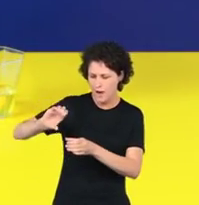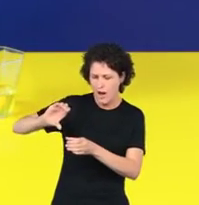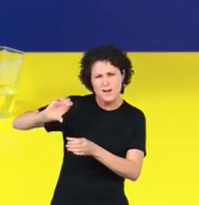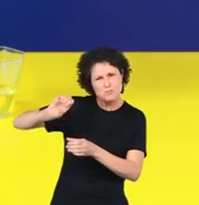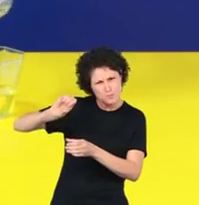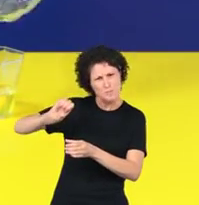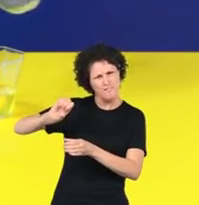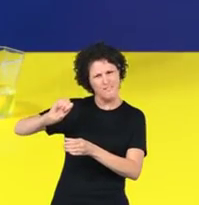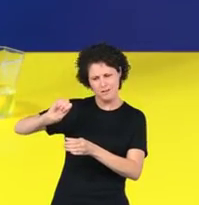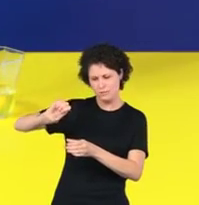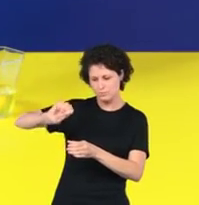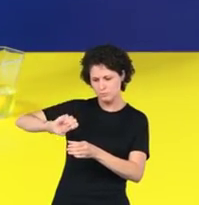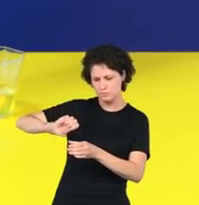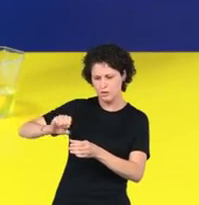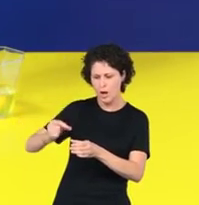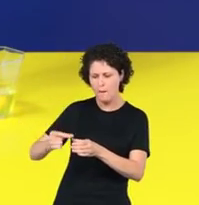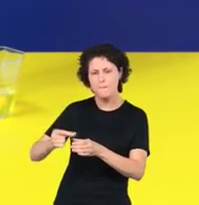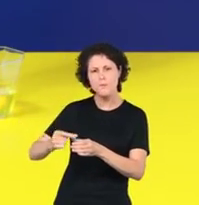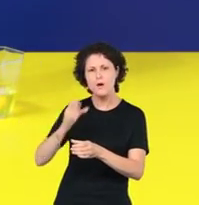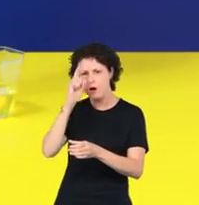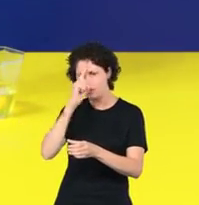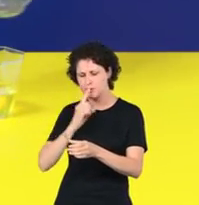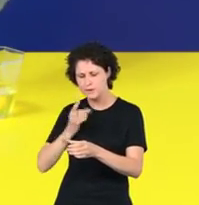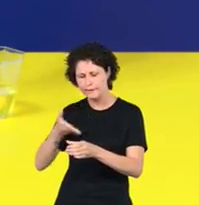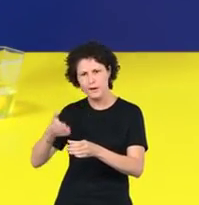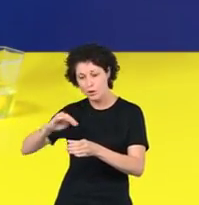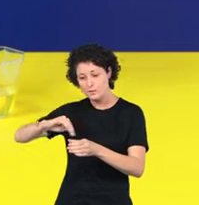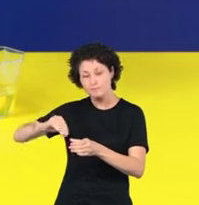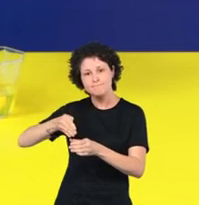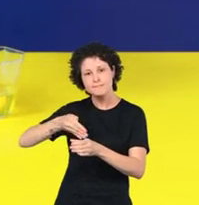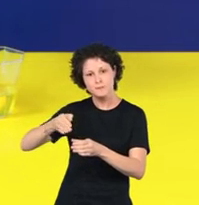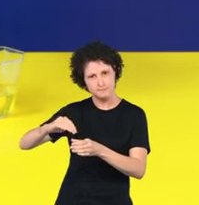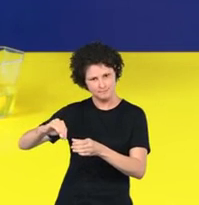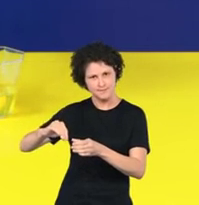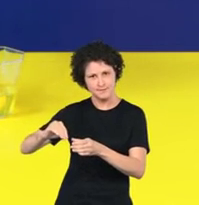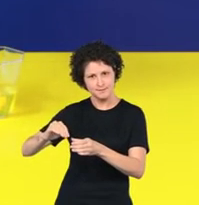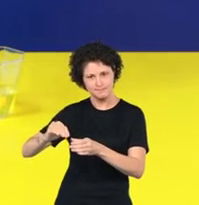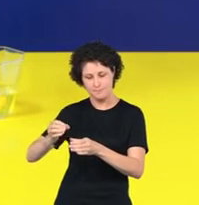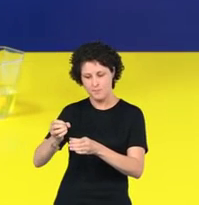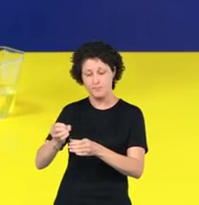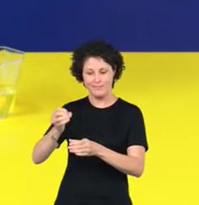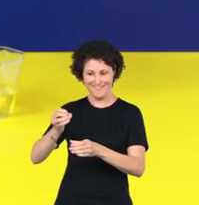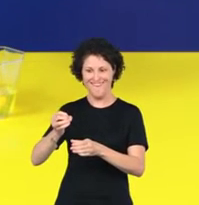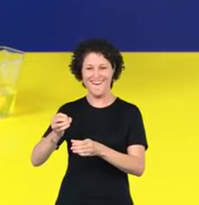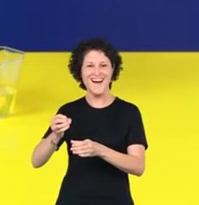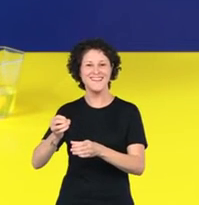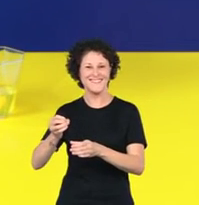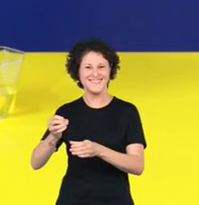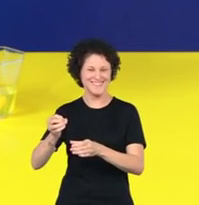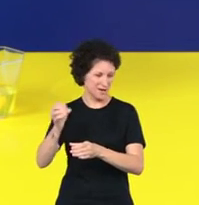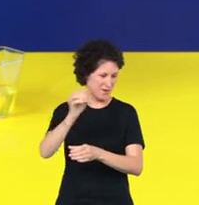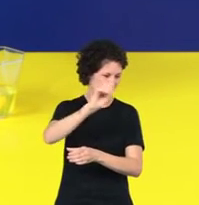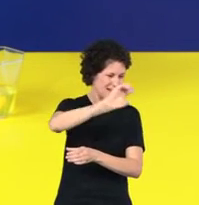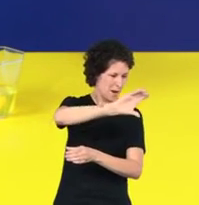assim, encosto bem próximo à gema e olha só que legal, eu separei a gema da